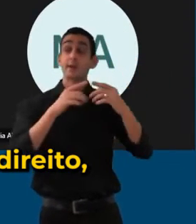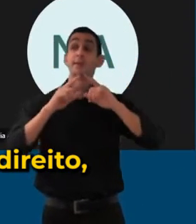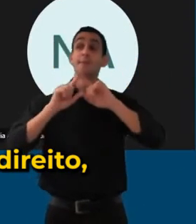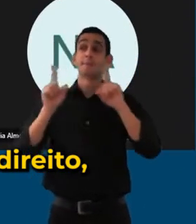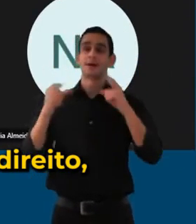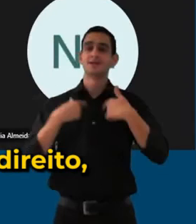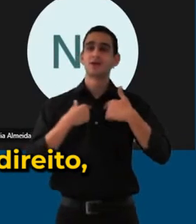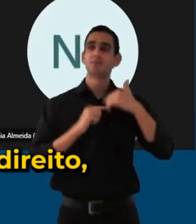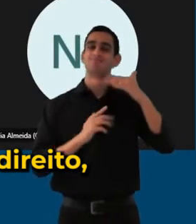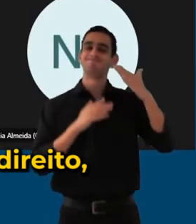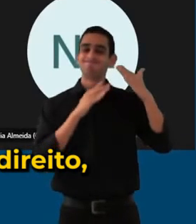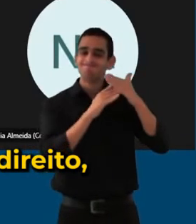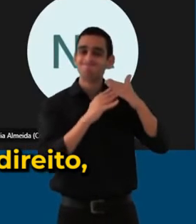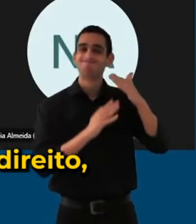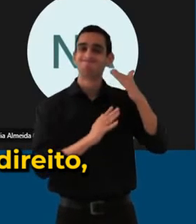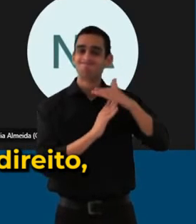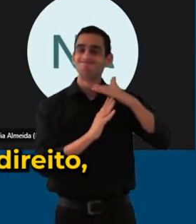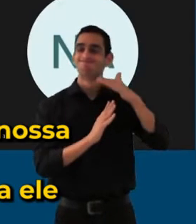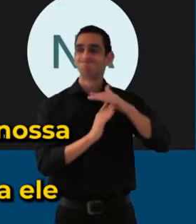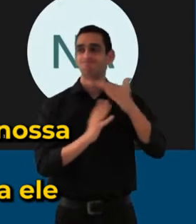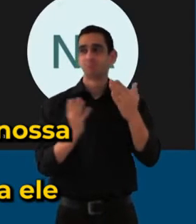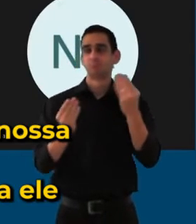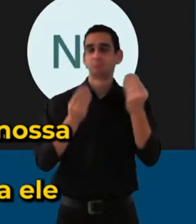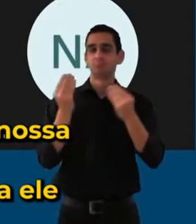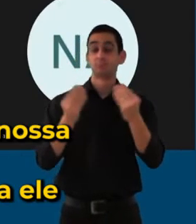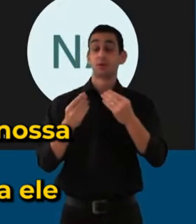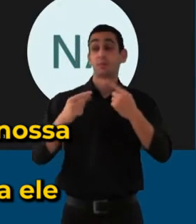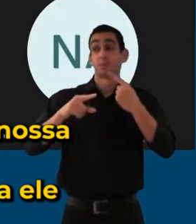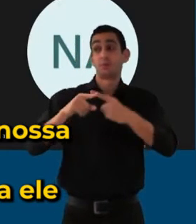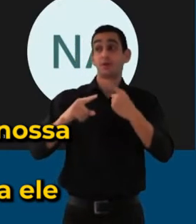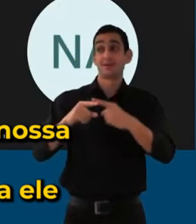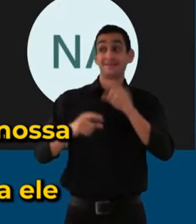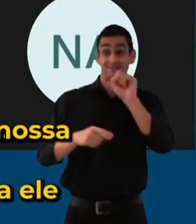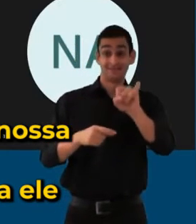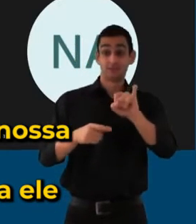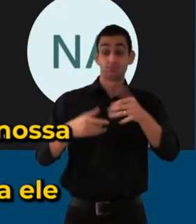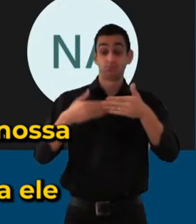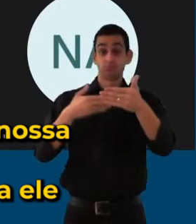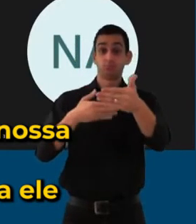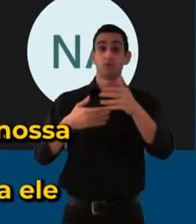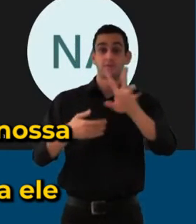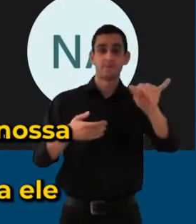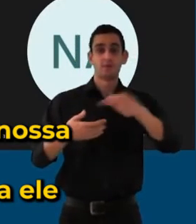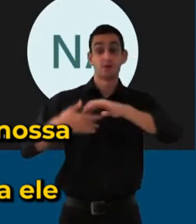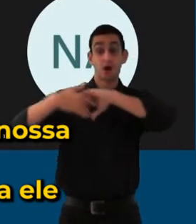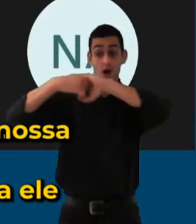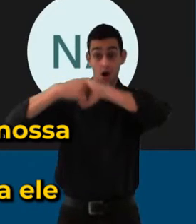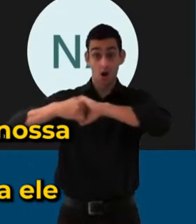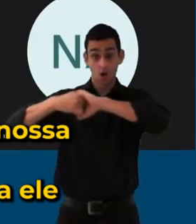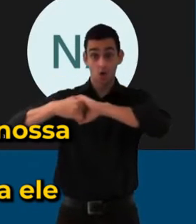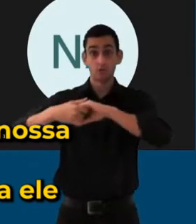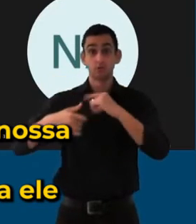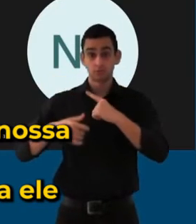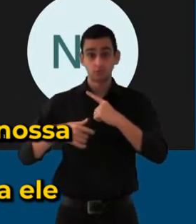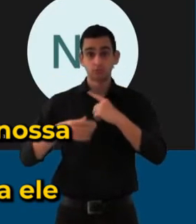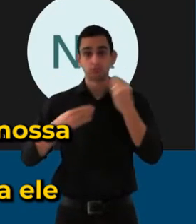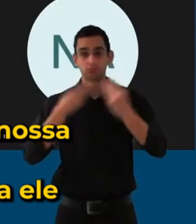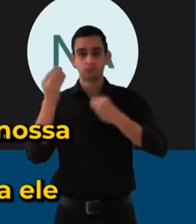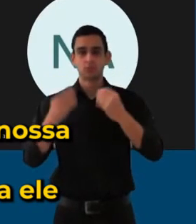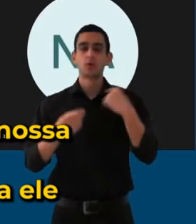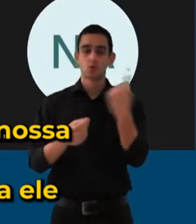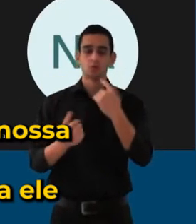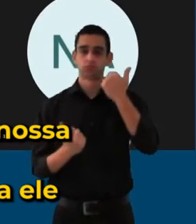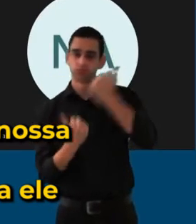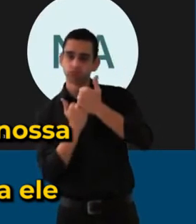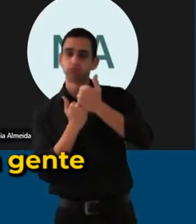poder, digamos, tem um poder de direito, mas não de fato. A gente precisa submeter. A nossa ideia, e a nossa ideia enquanto assessoria